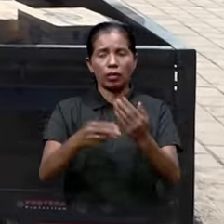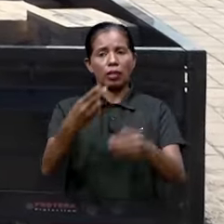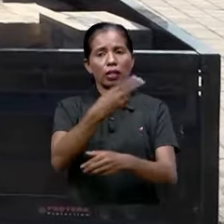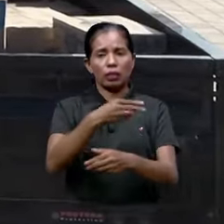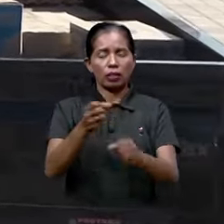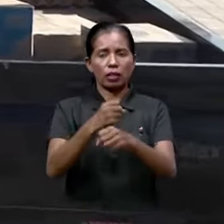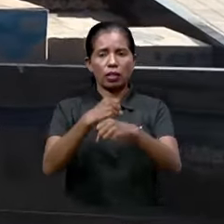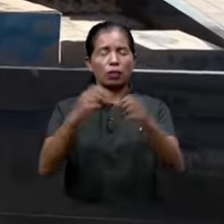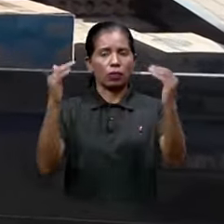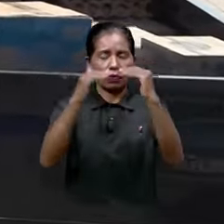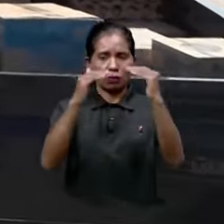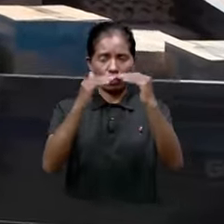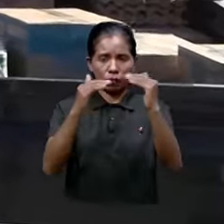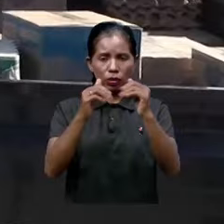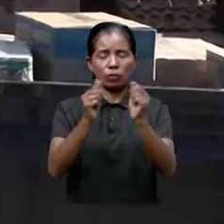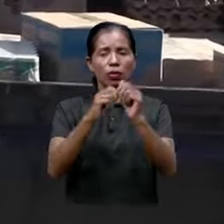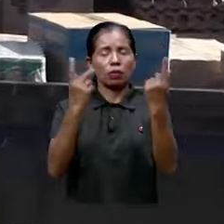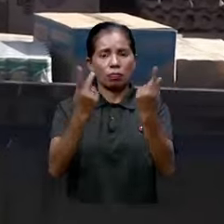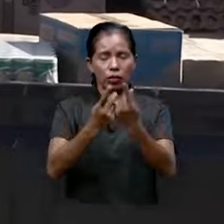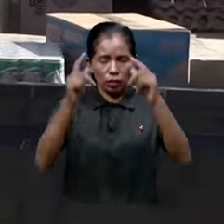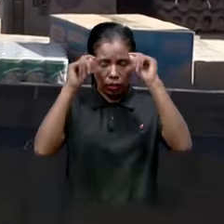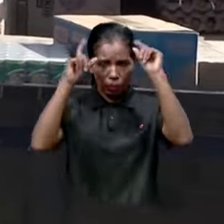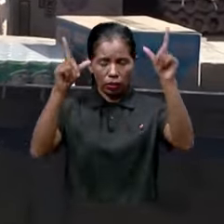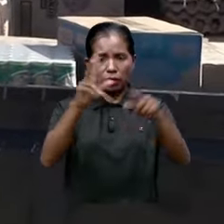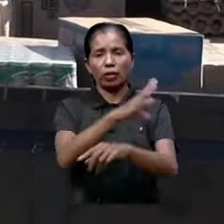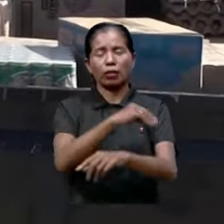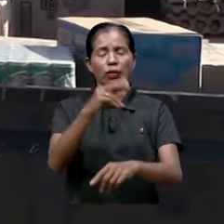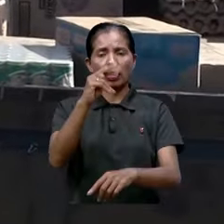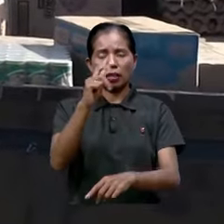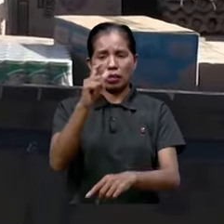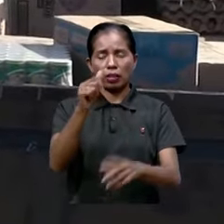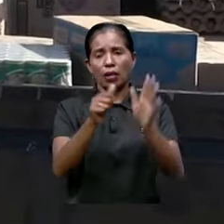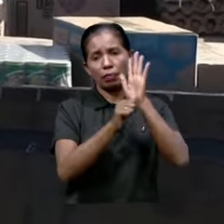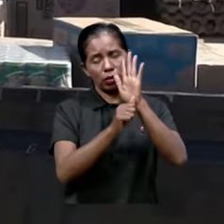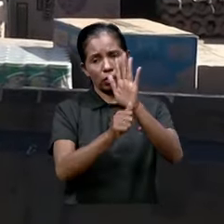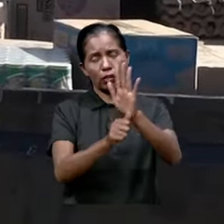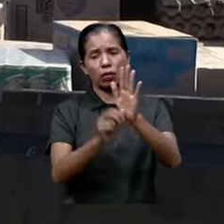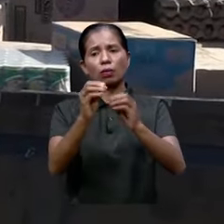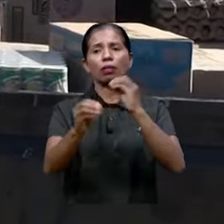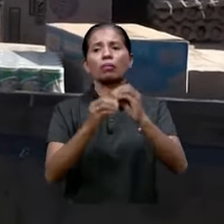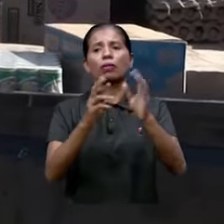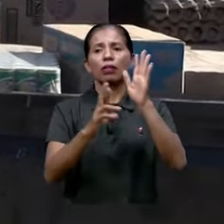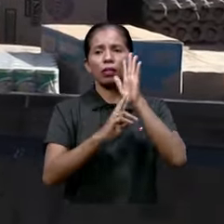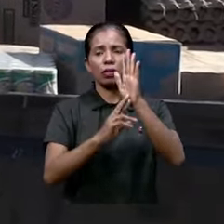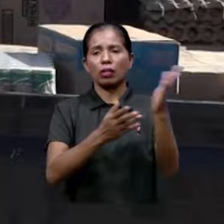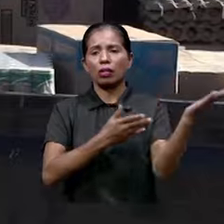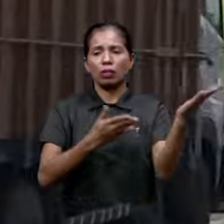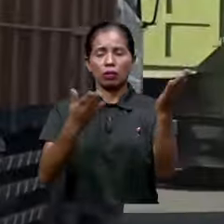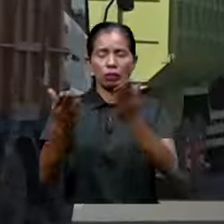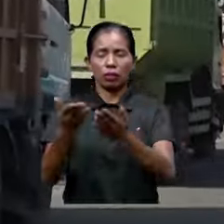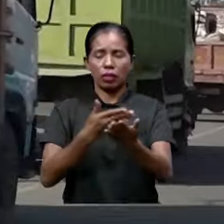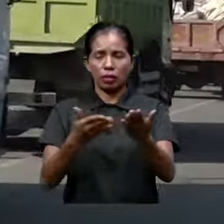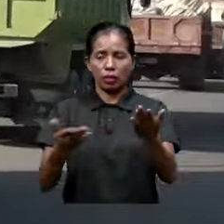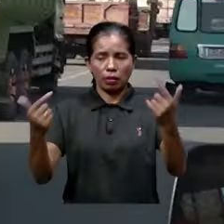forum empresarial entre empresario Timor Leste no NTT, no apresentamos relatório konaba exportação no importação.